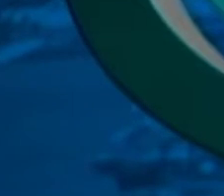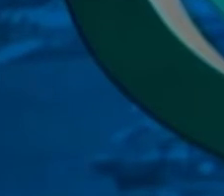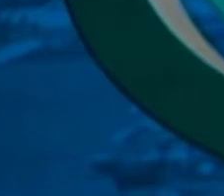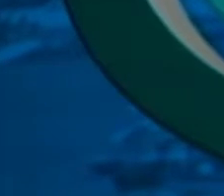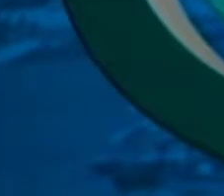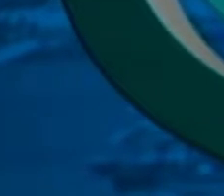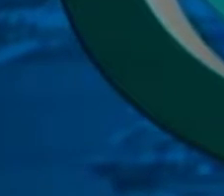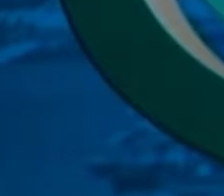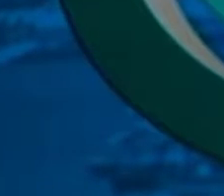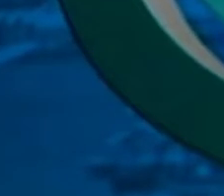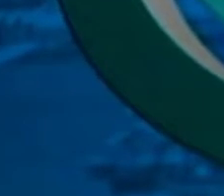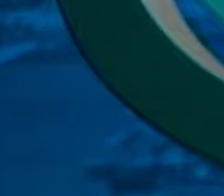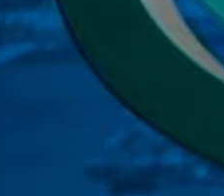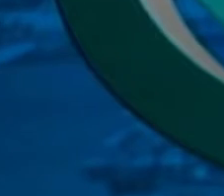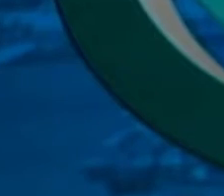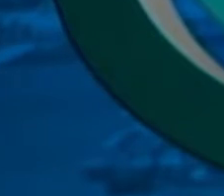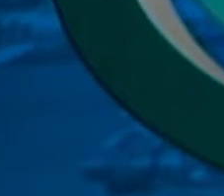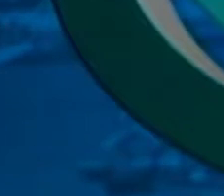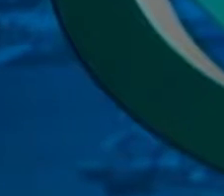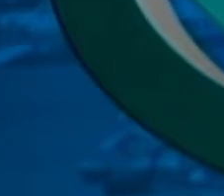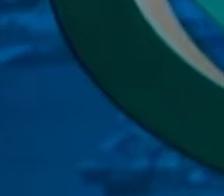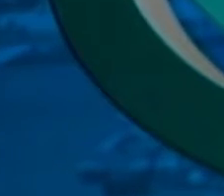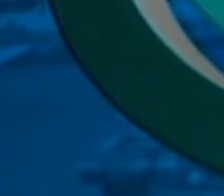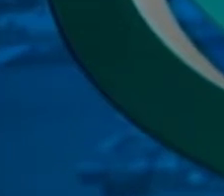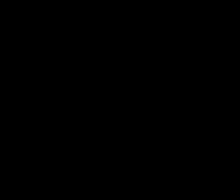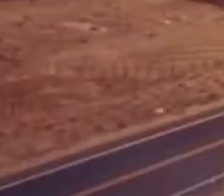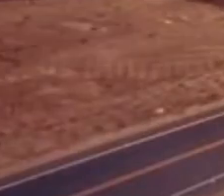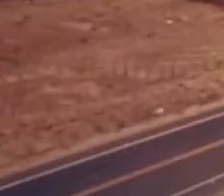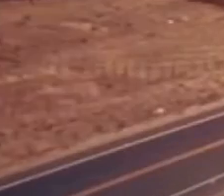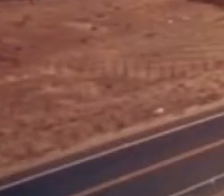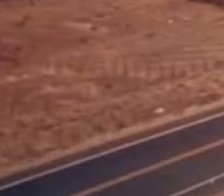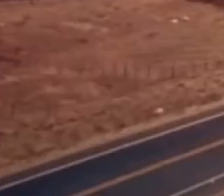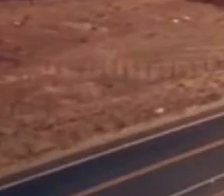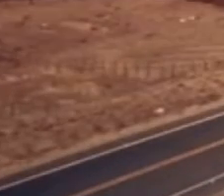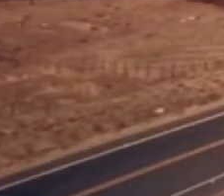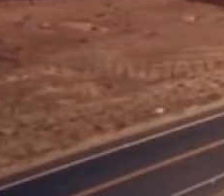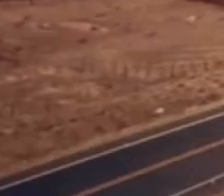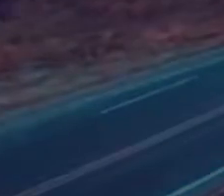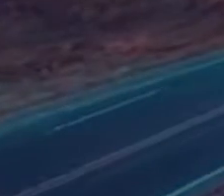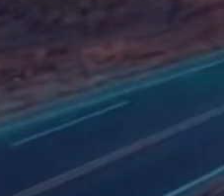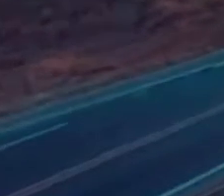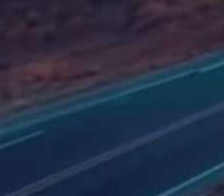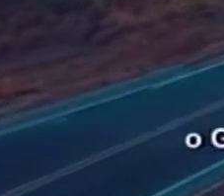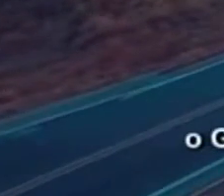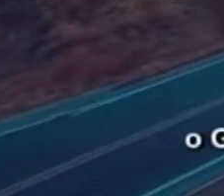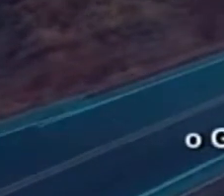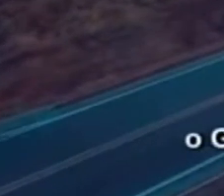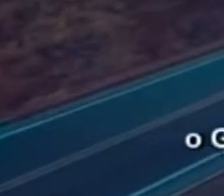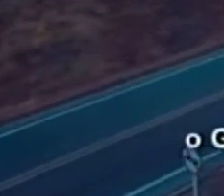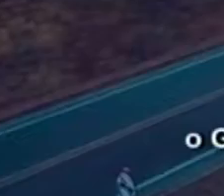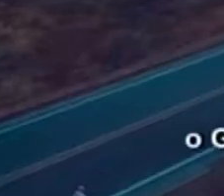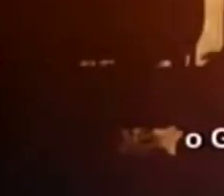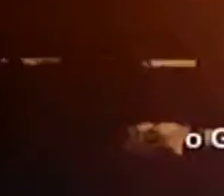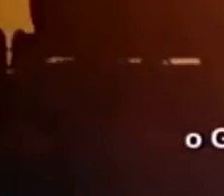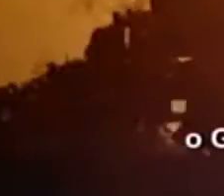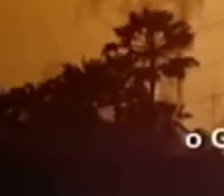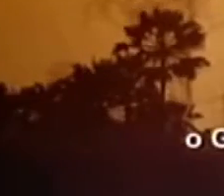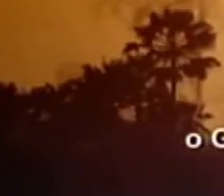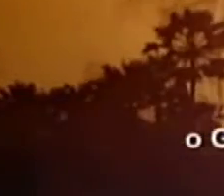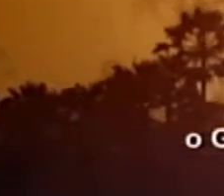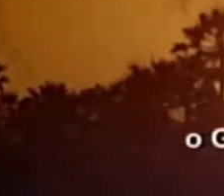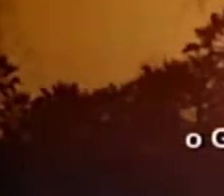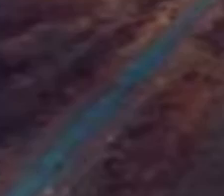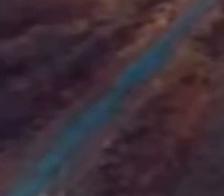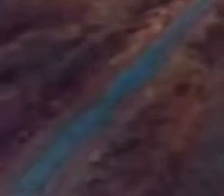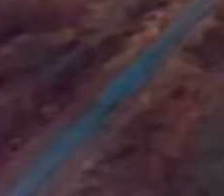O Com o Ceará de ponta a ponta, o governo do estado